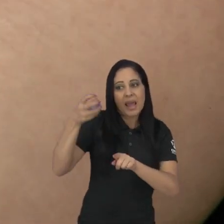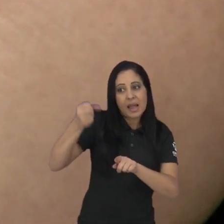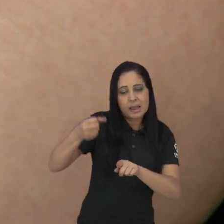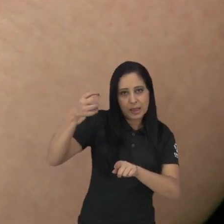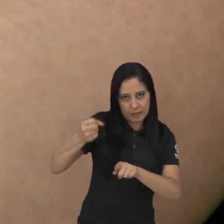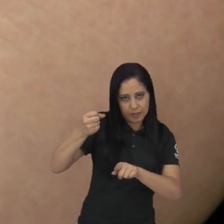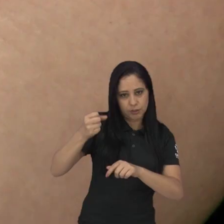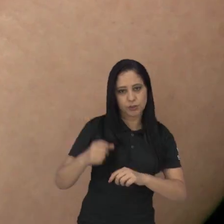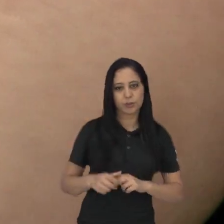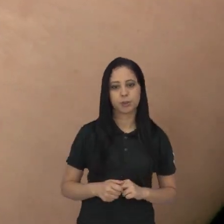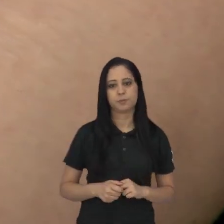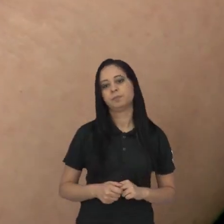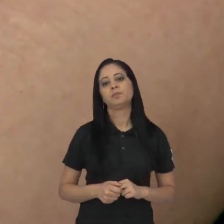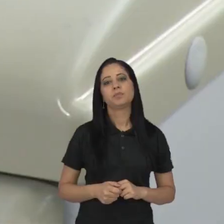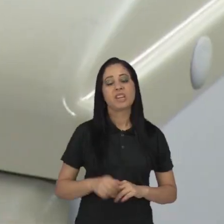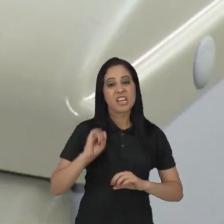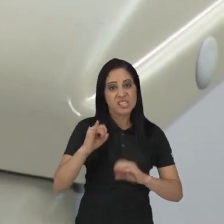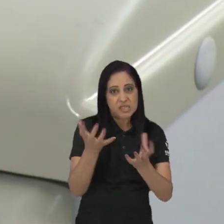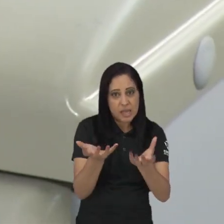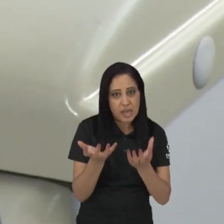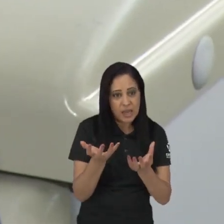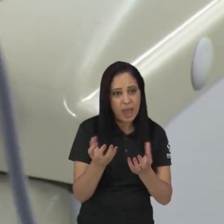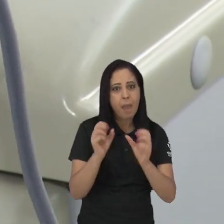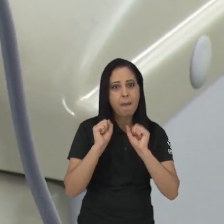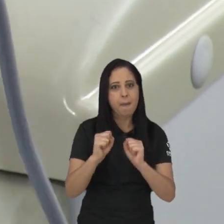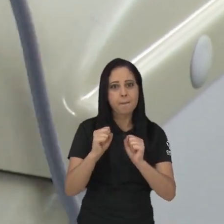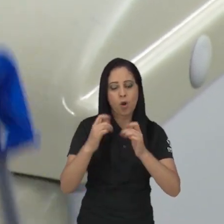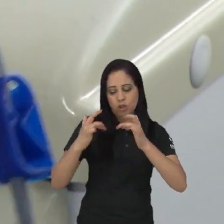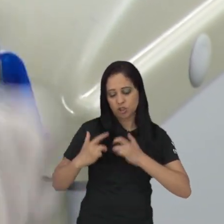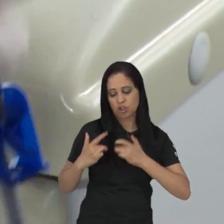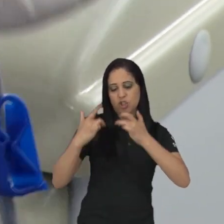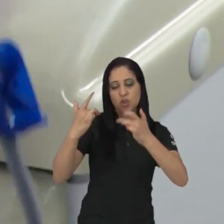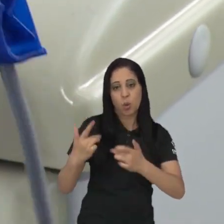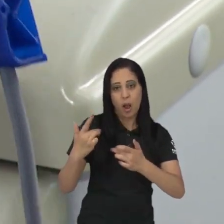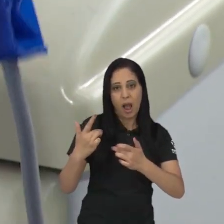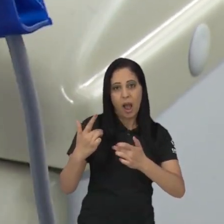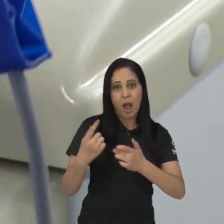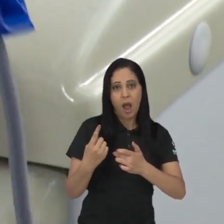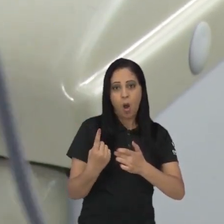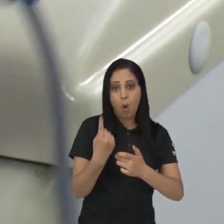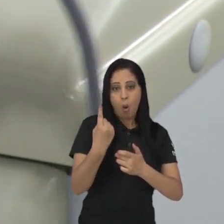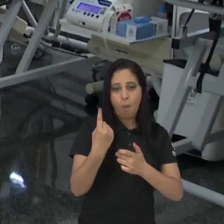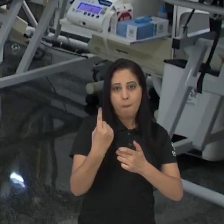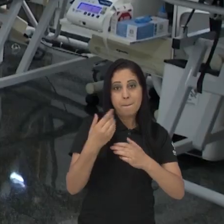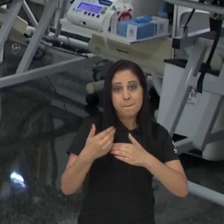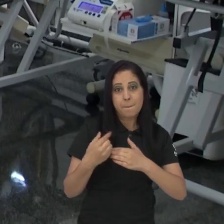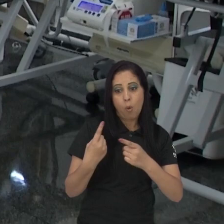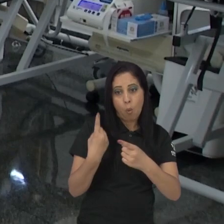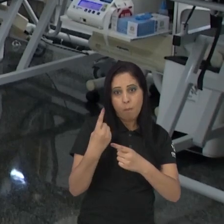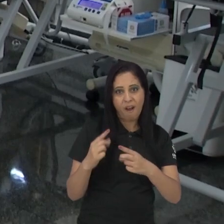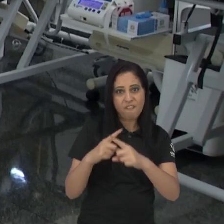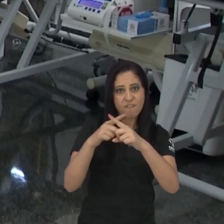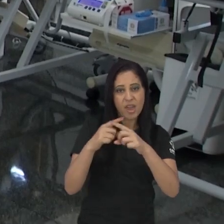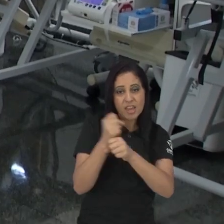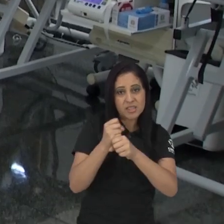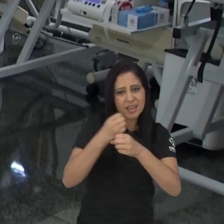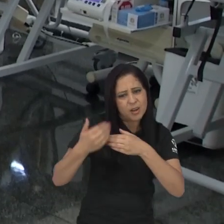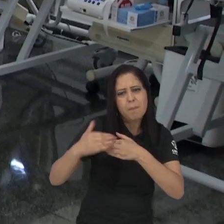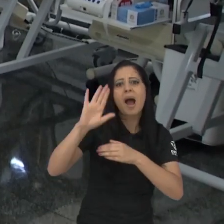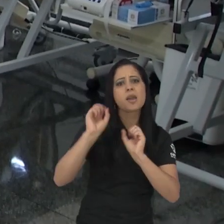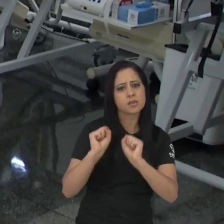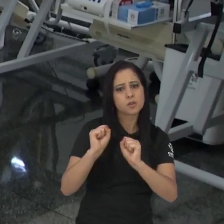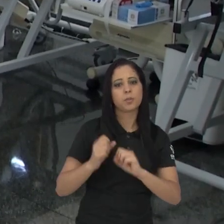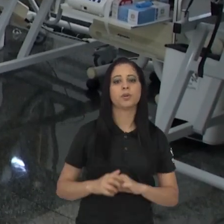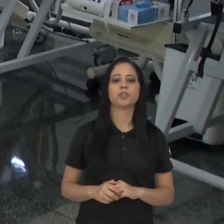e derivados antes da doação. E quem quiser pode doar mais de uma vez ao ano. E devido ao aumento nos casos